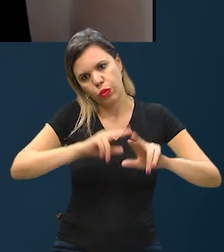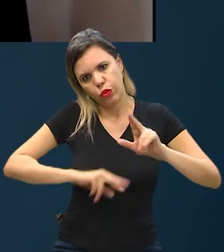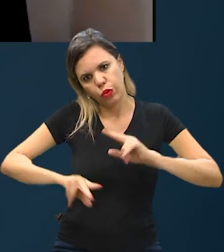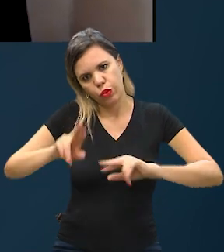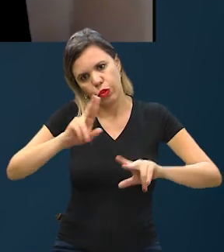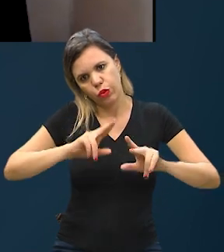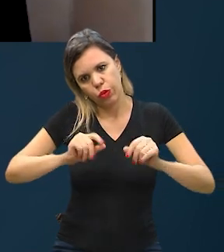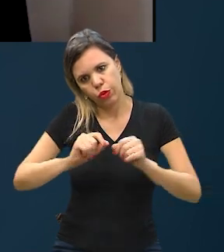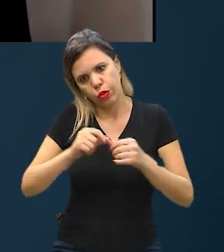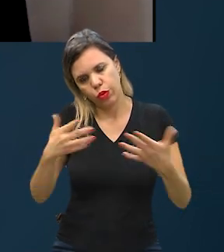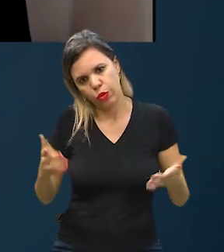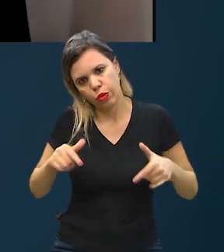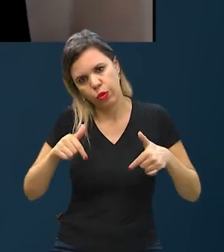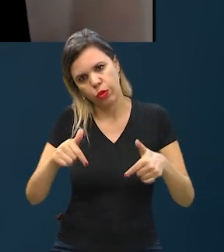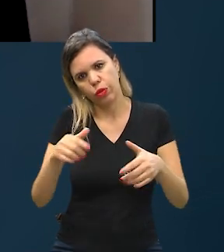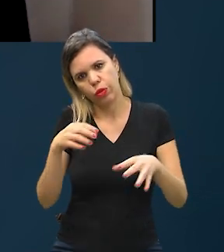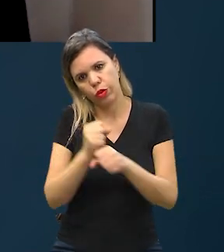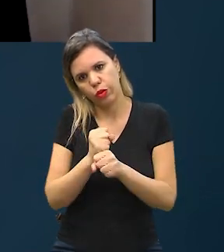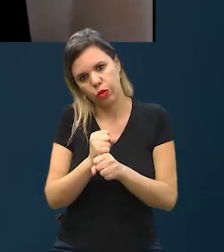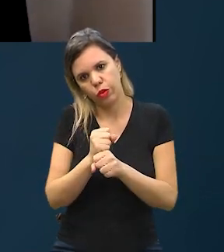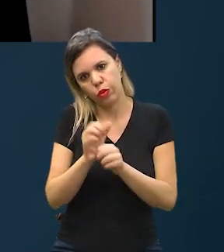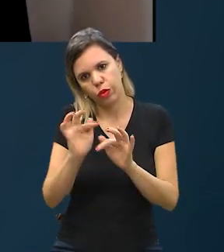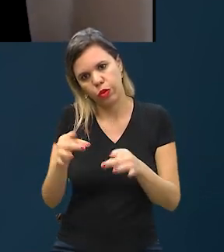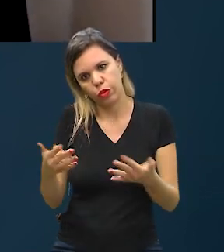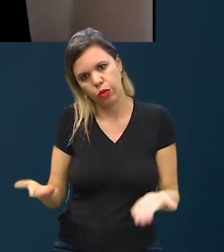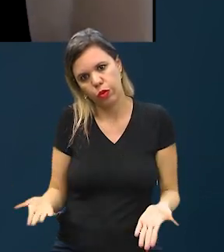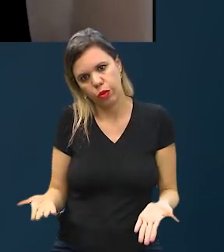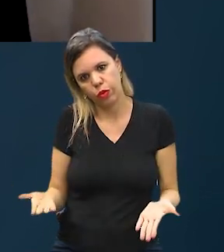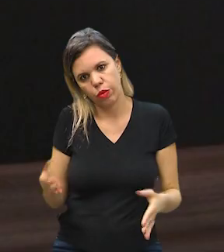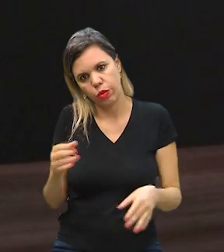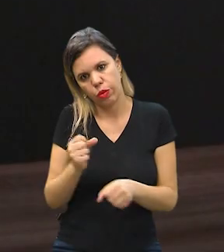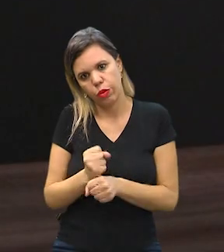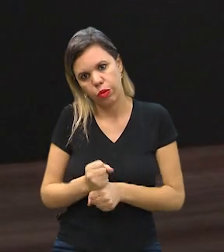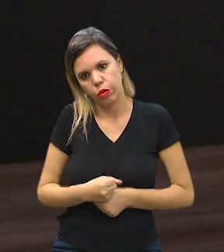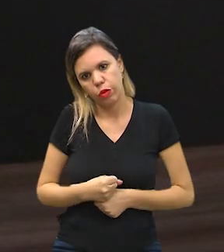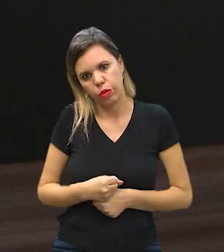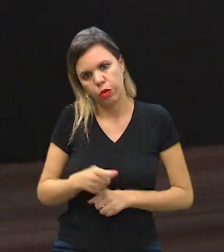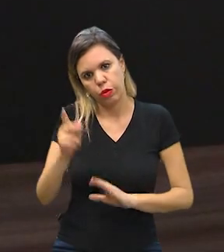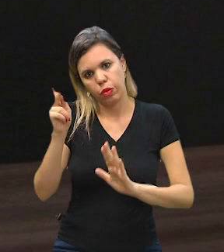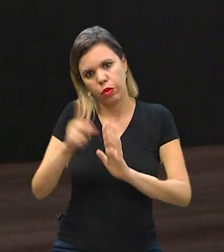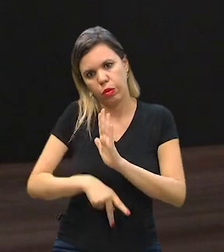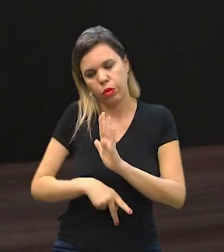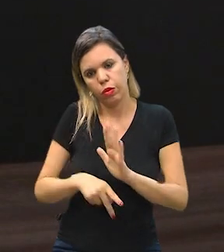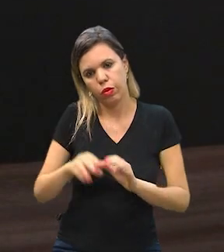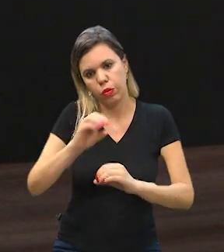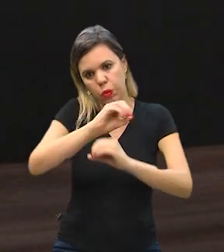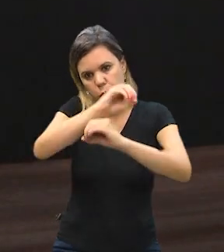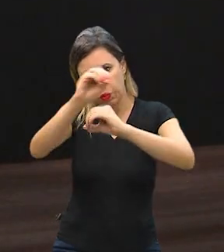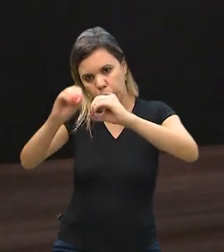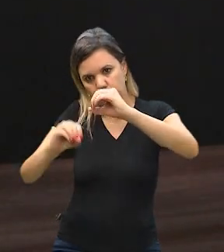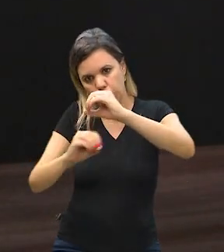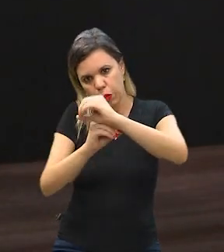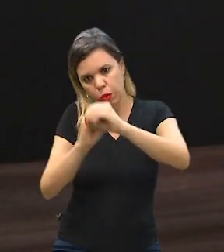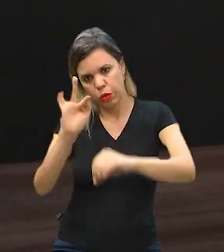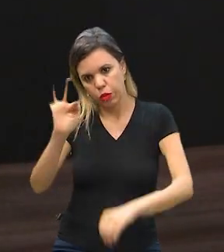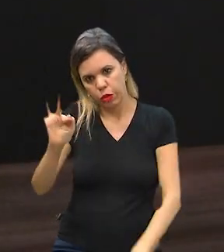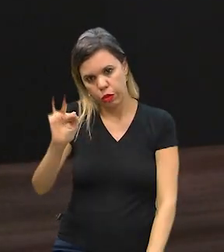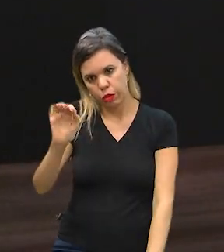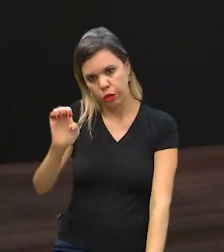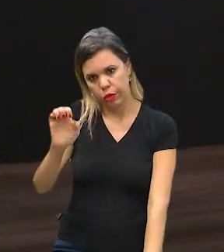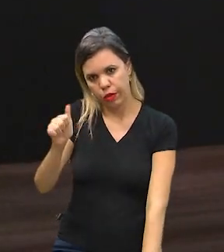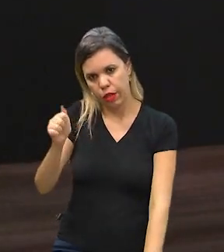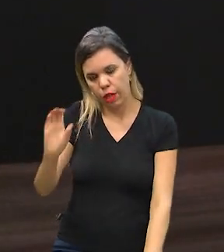que fazem a soma no final dessa conta aí. De um projeto da FEAC para abertura de